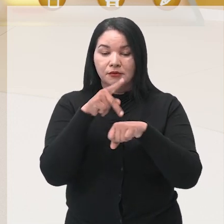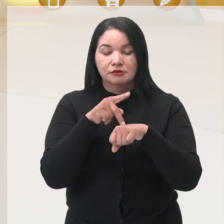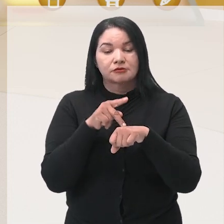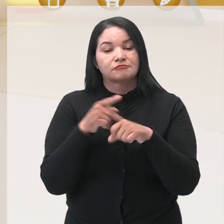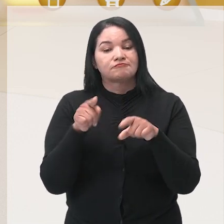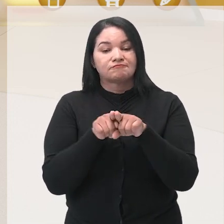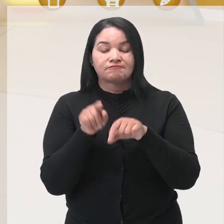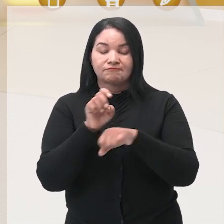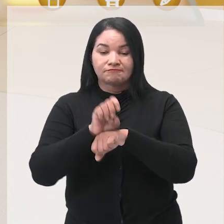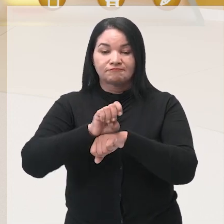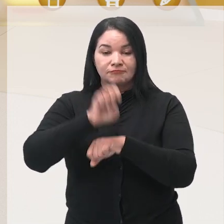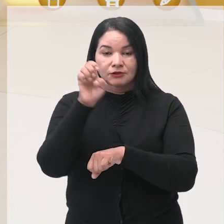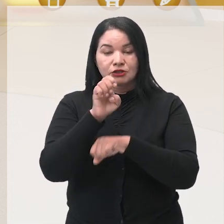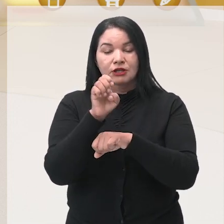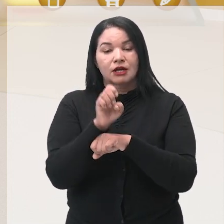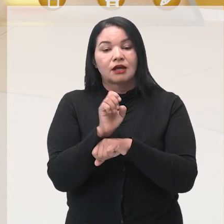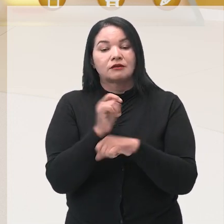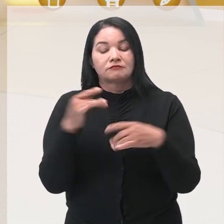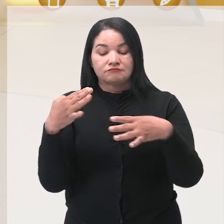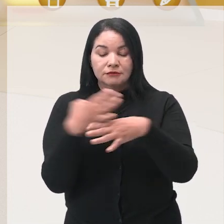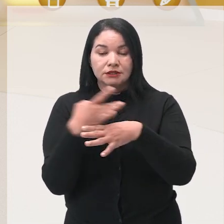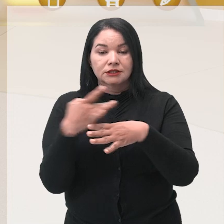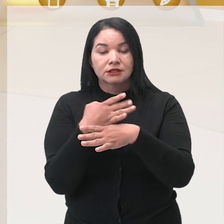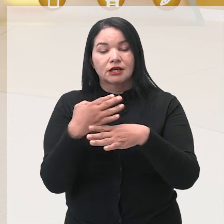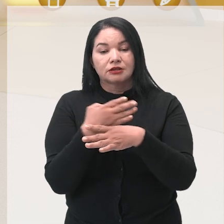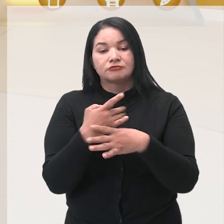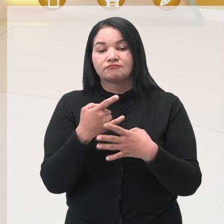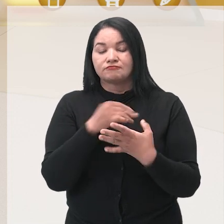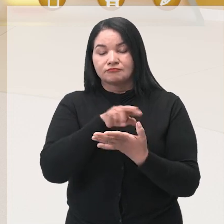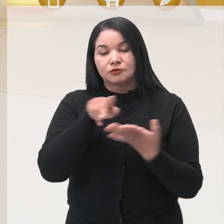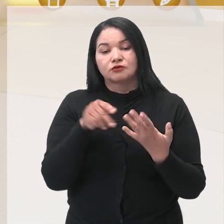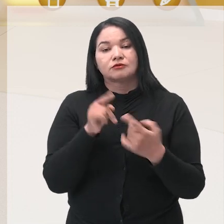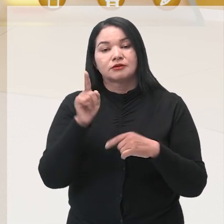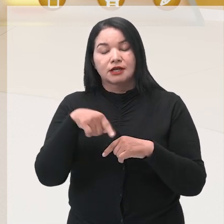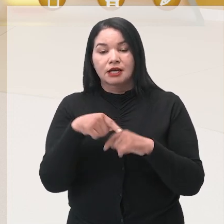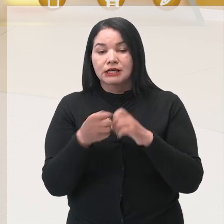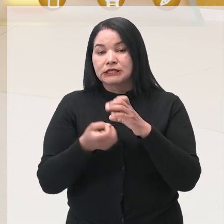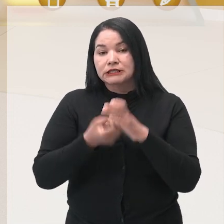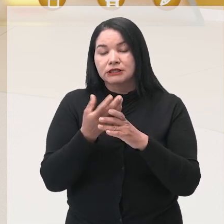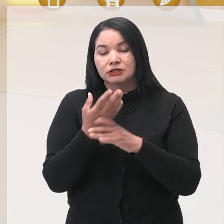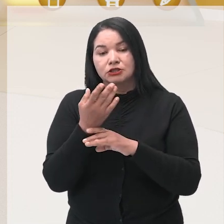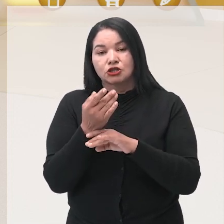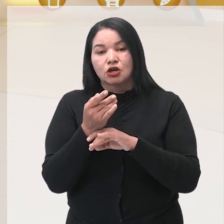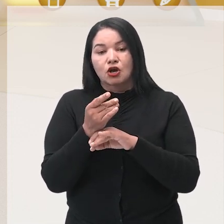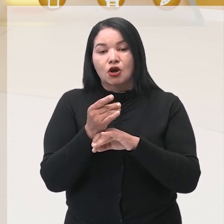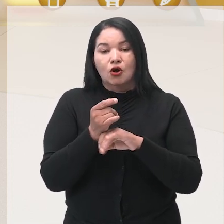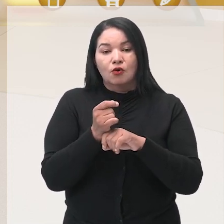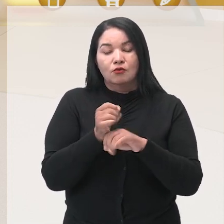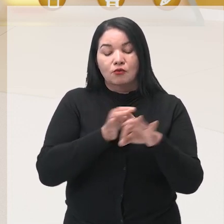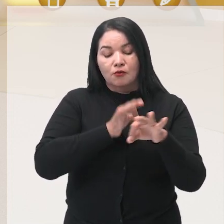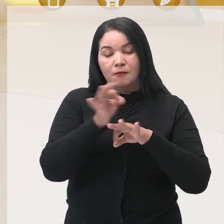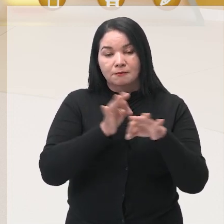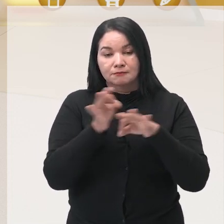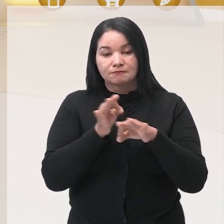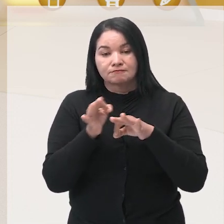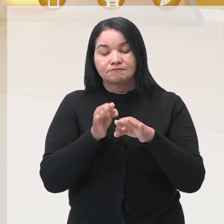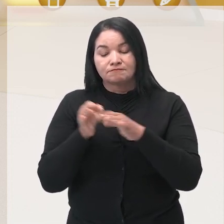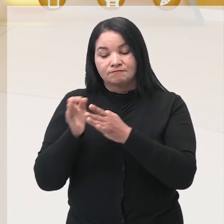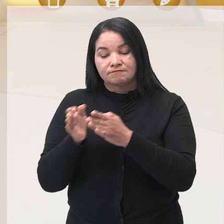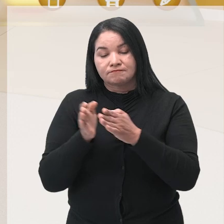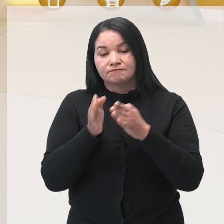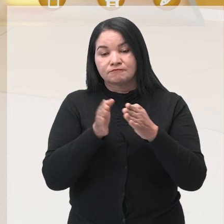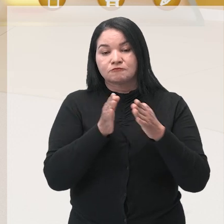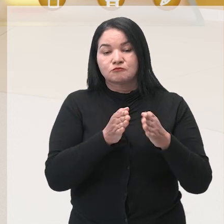estado, pelas nossas cidades, é justamente criar, né, toda essa lógica para lidar, né,